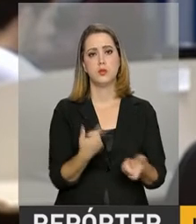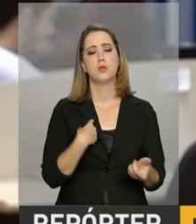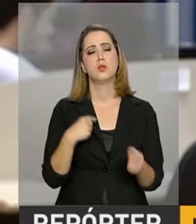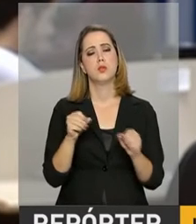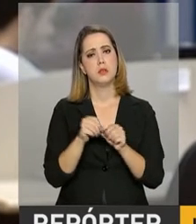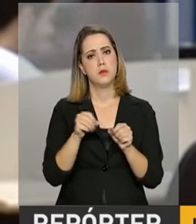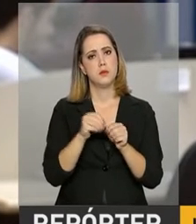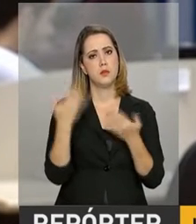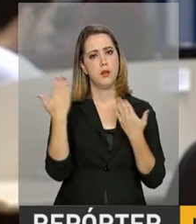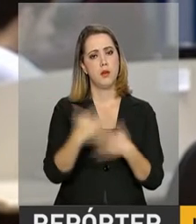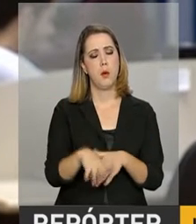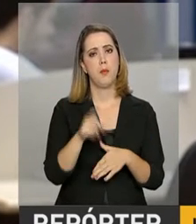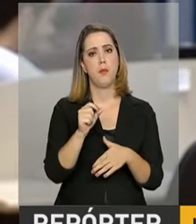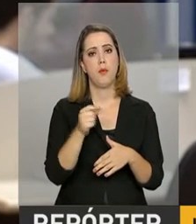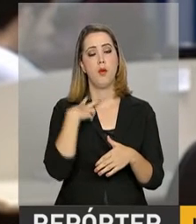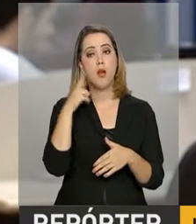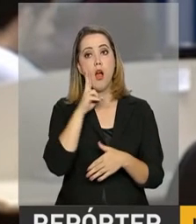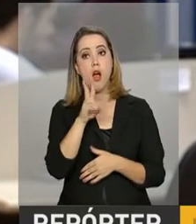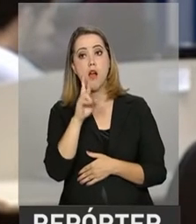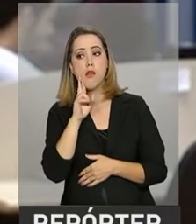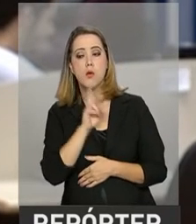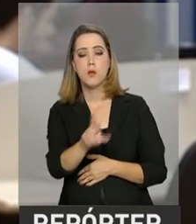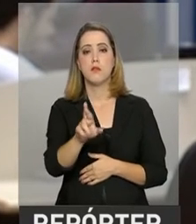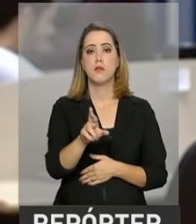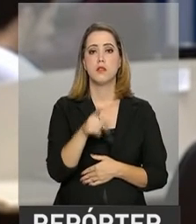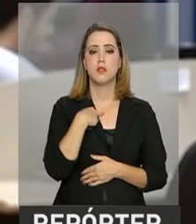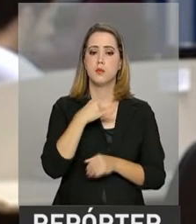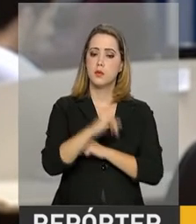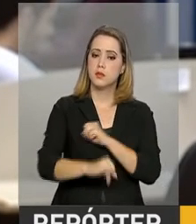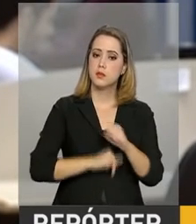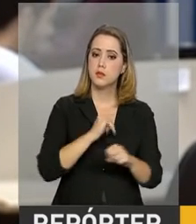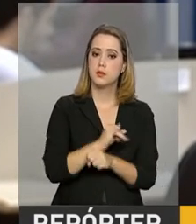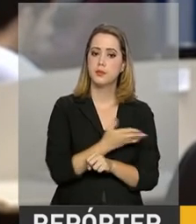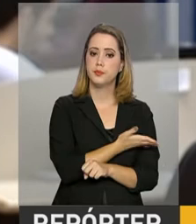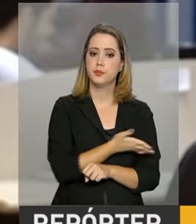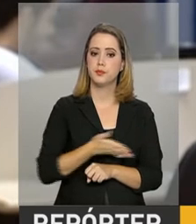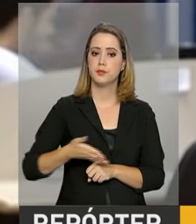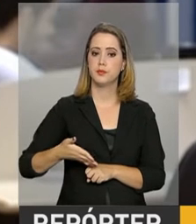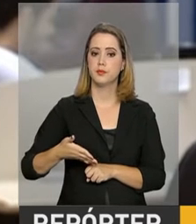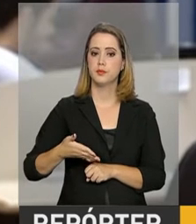fizeram a consulta dos resultados online no site